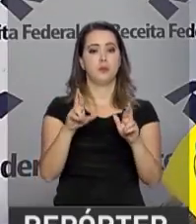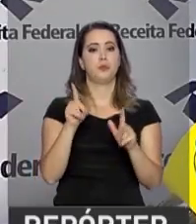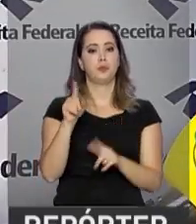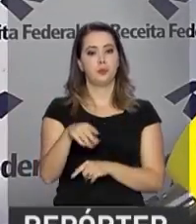favorável para todos